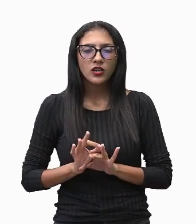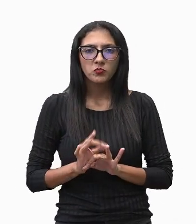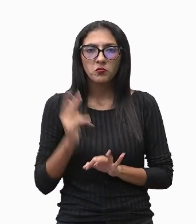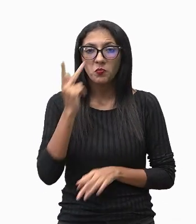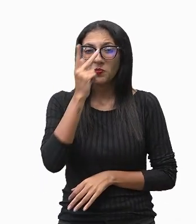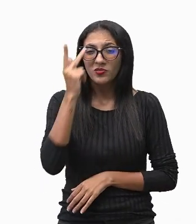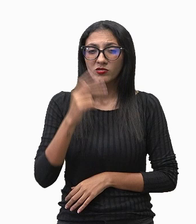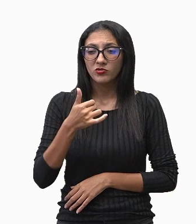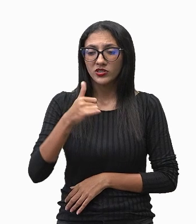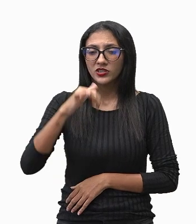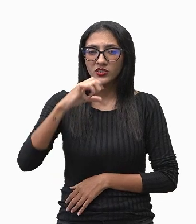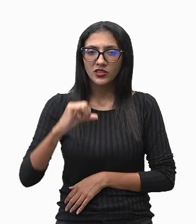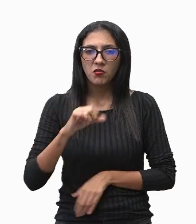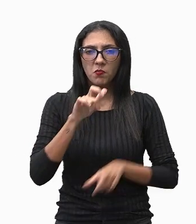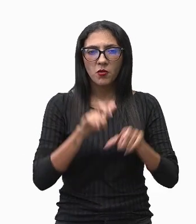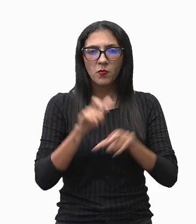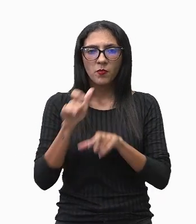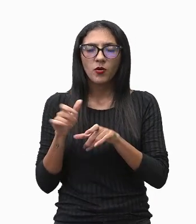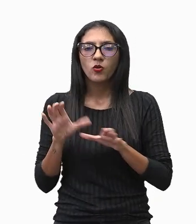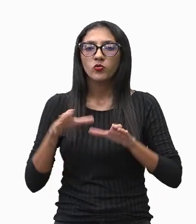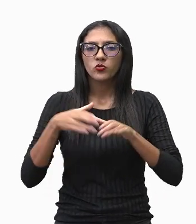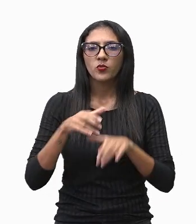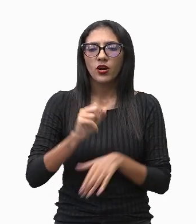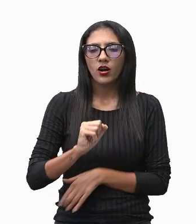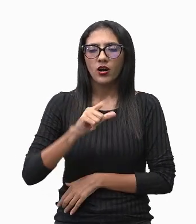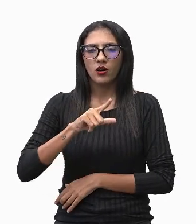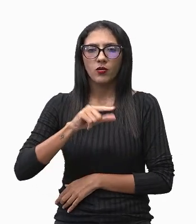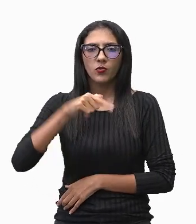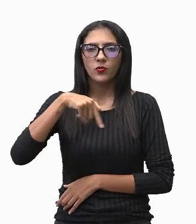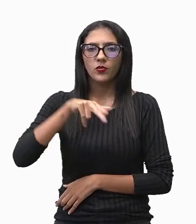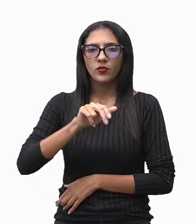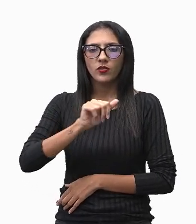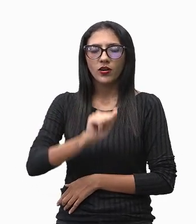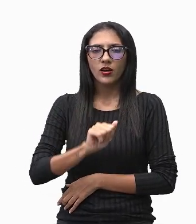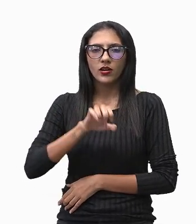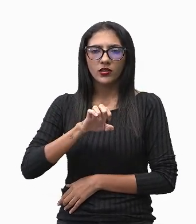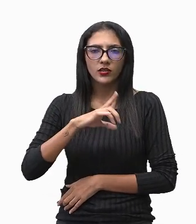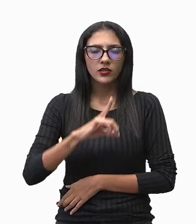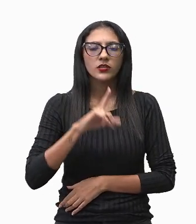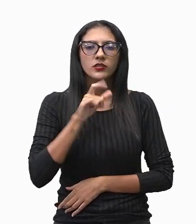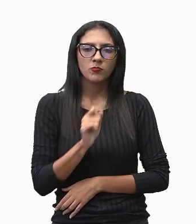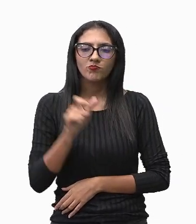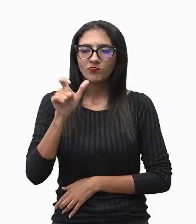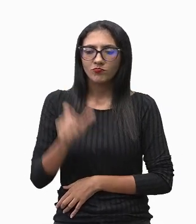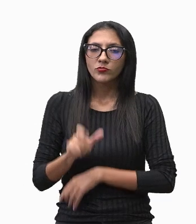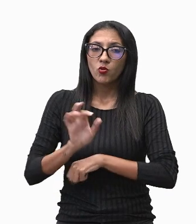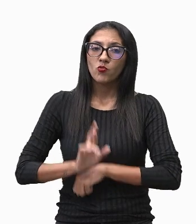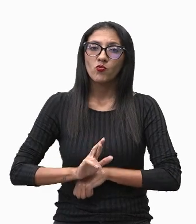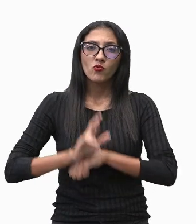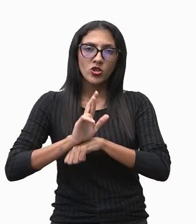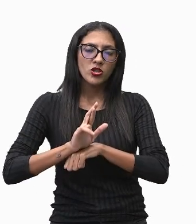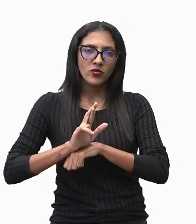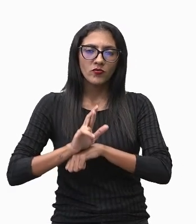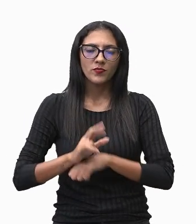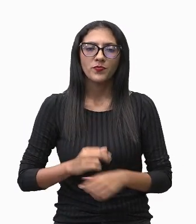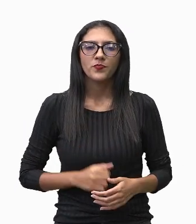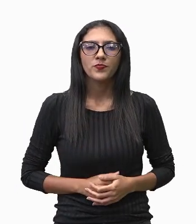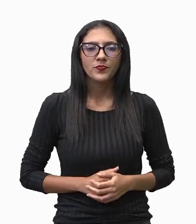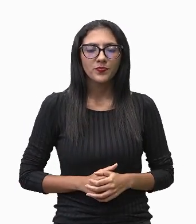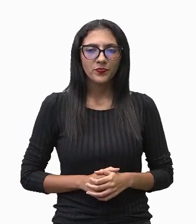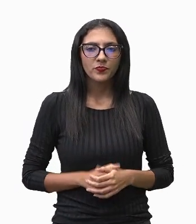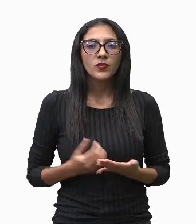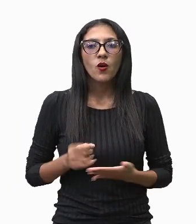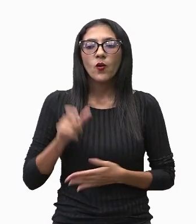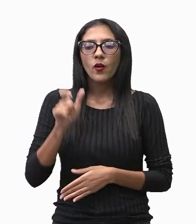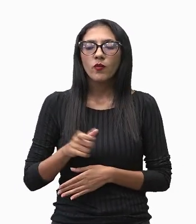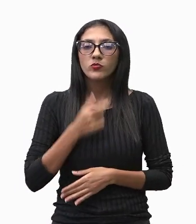da organização terrorista Al-Qaeda, né, que era liderado por Osama Bin Laden. Então, o Osama Bin Laden,